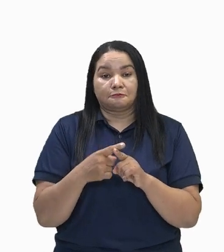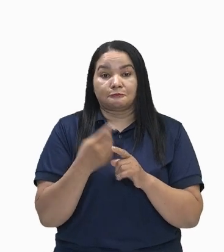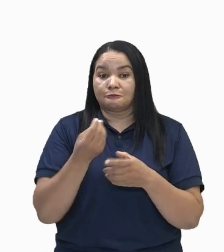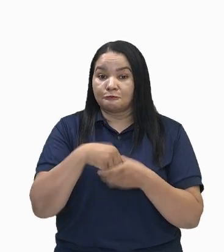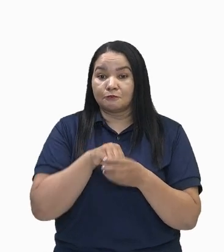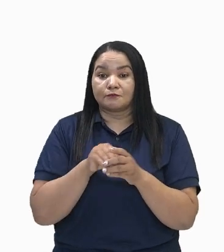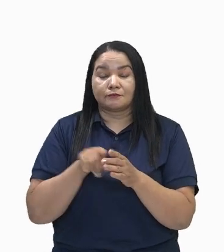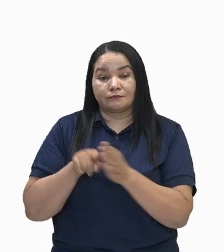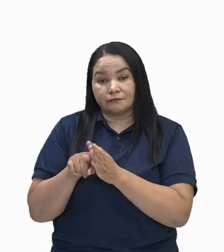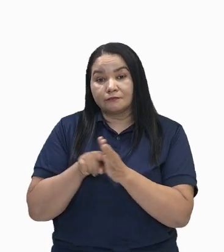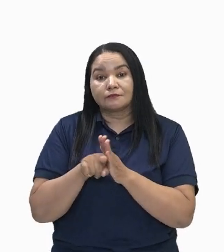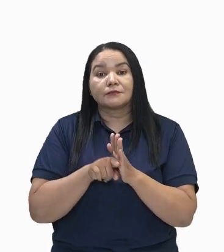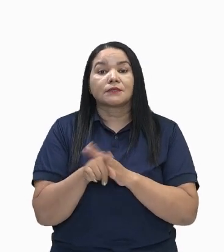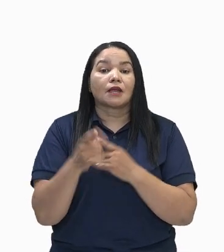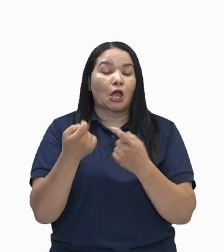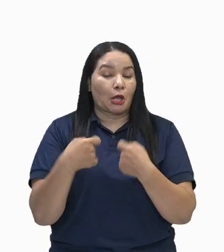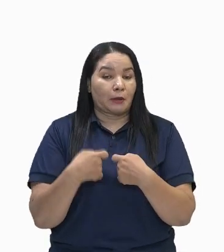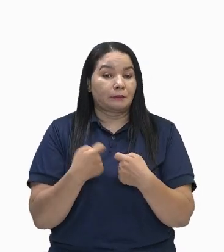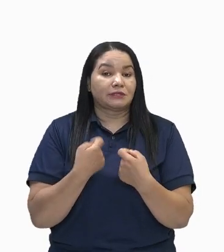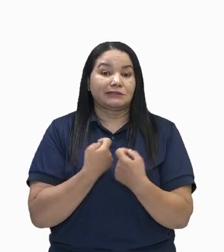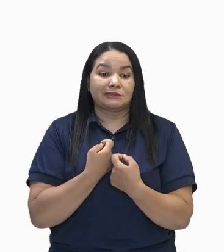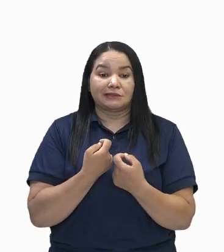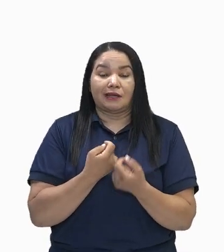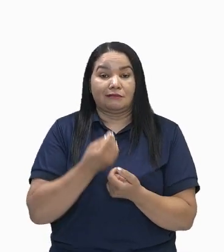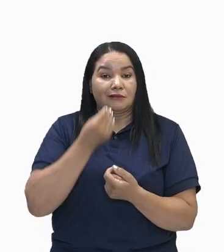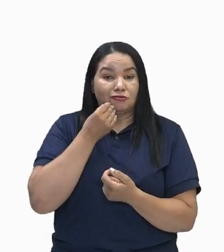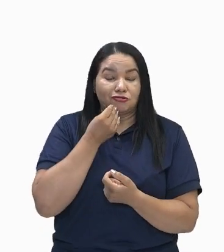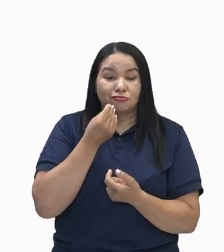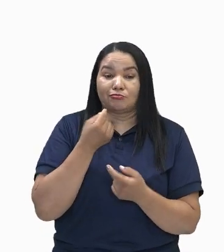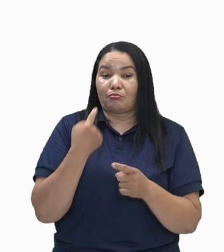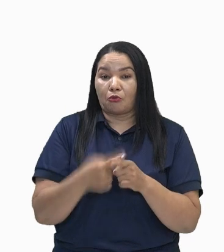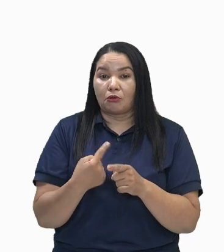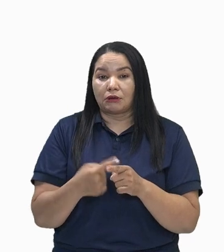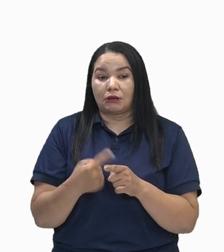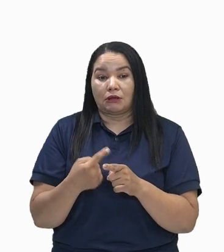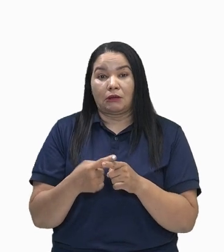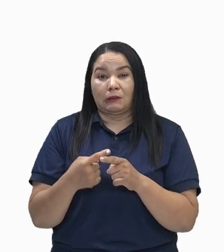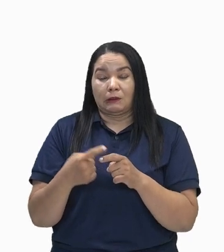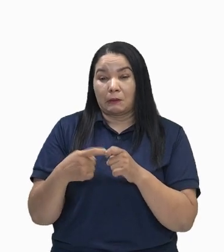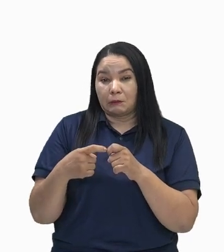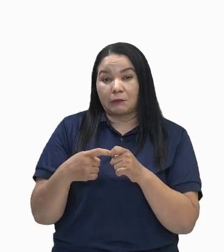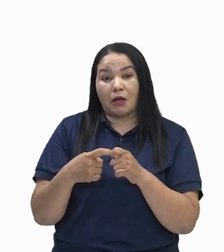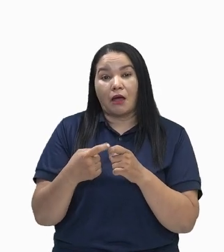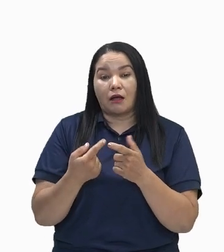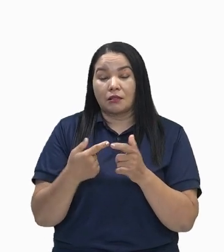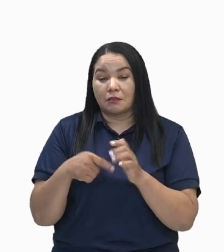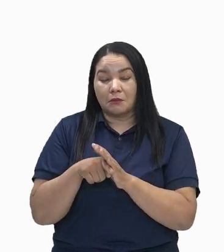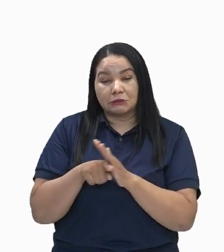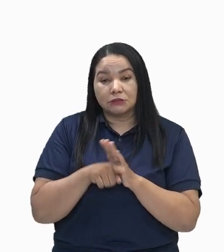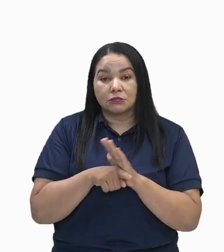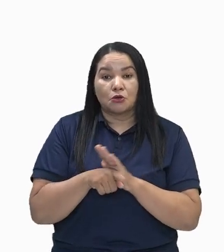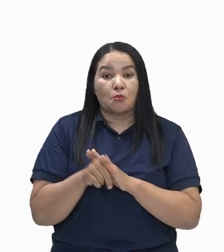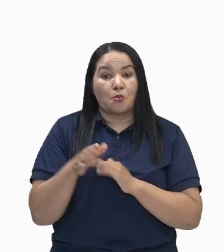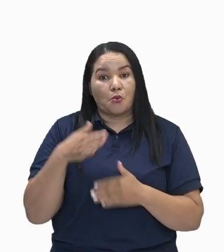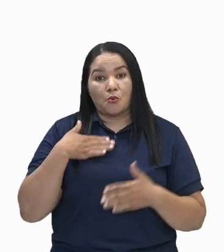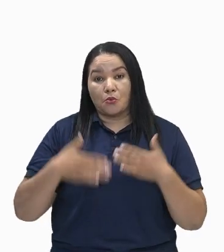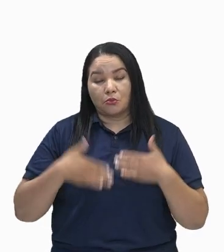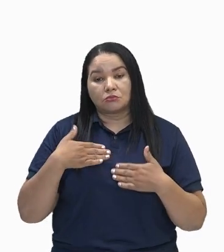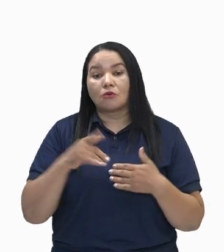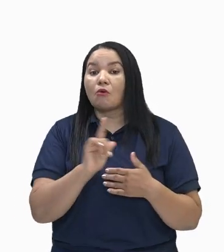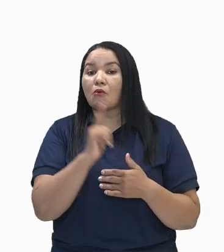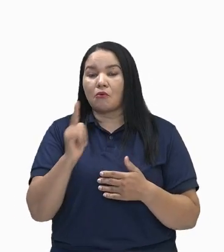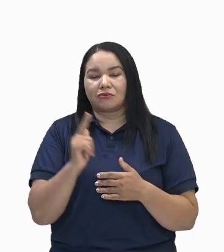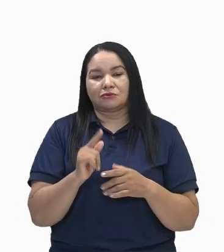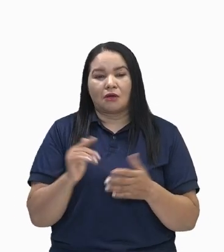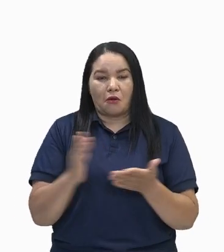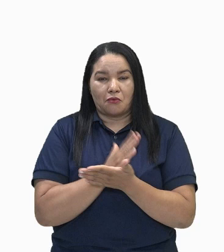de rotina essa testagem. E a outra coisa que faz com que as pessoas tenham